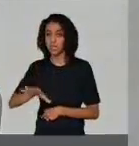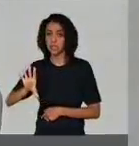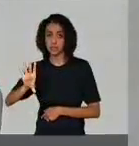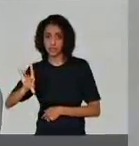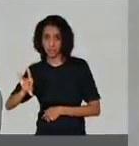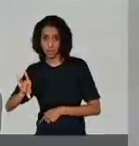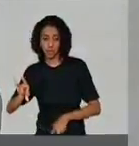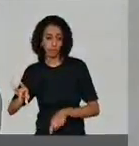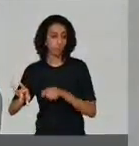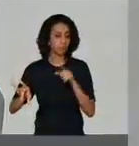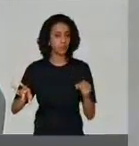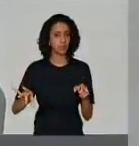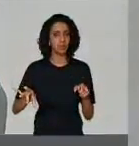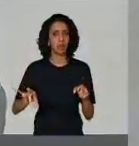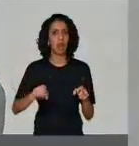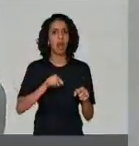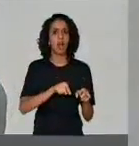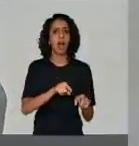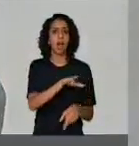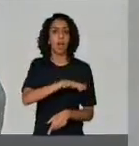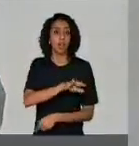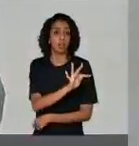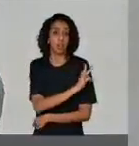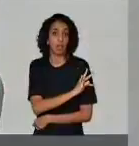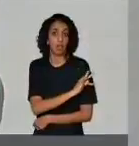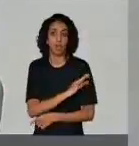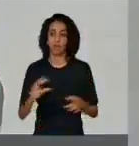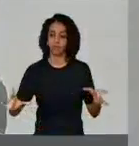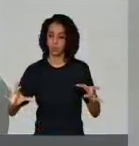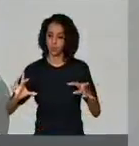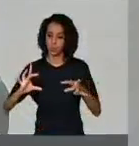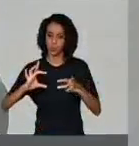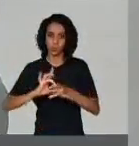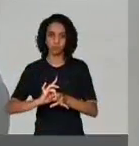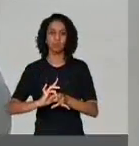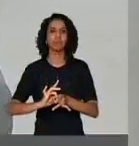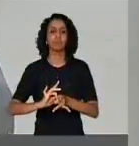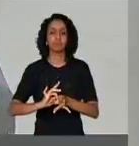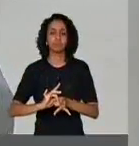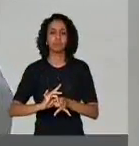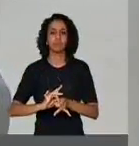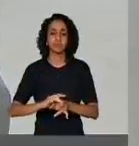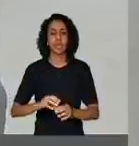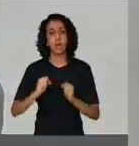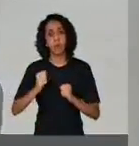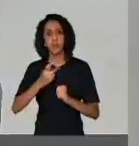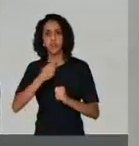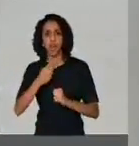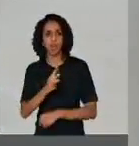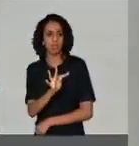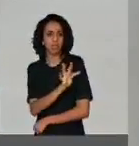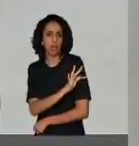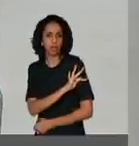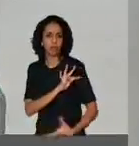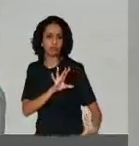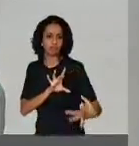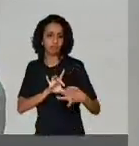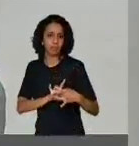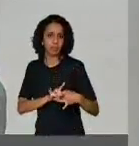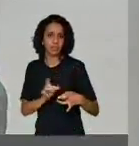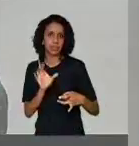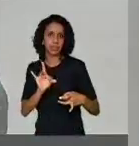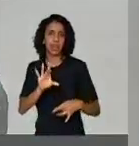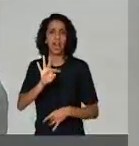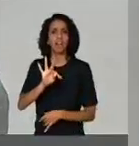conhecimento técnico, porque cada vez mais essas coisas são indissociáveis. A gente pode até falar em tecnociência. De modo, parabéns